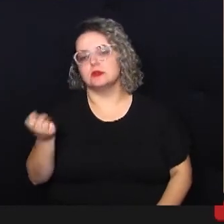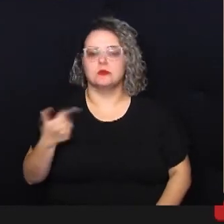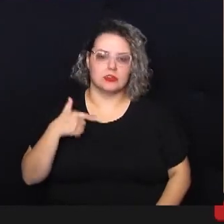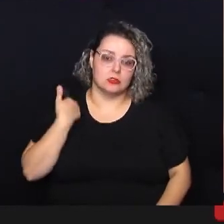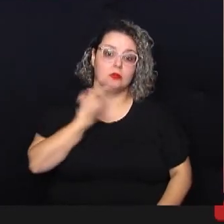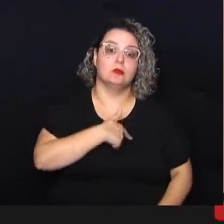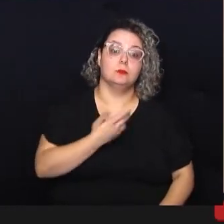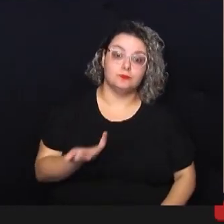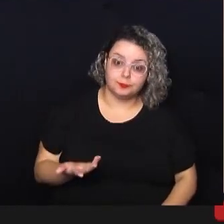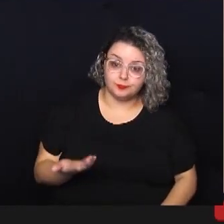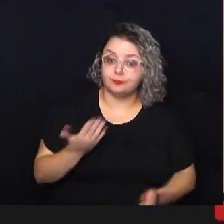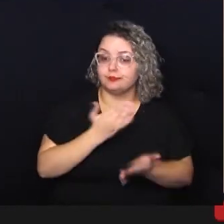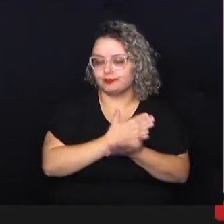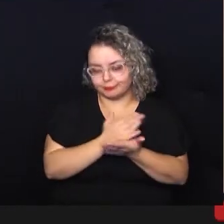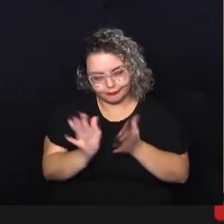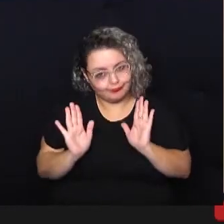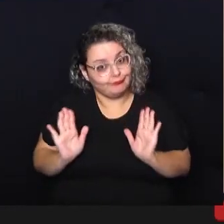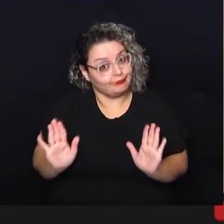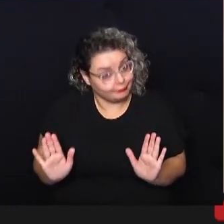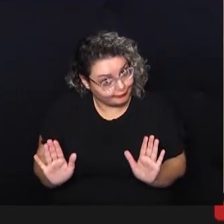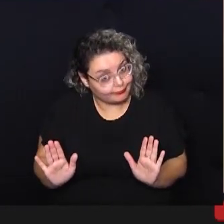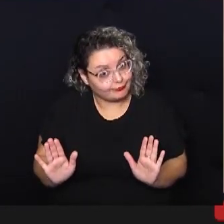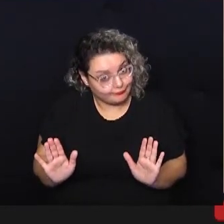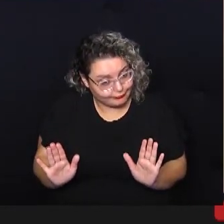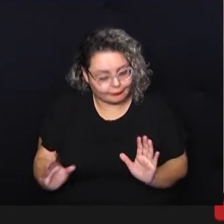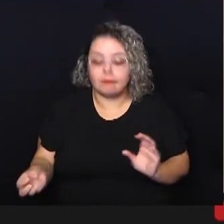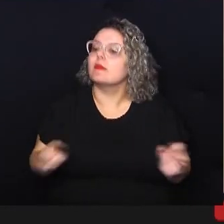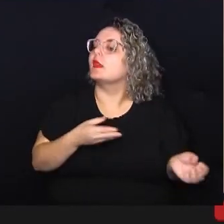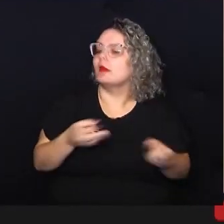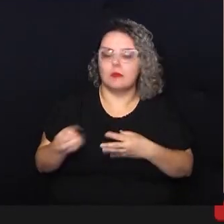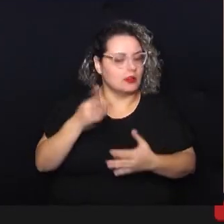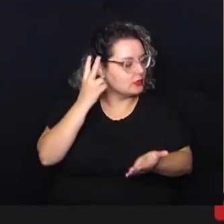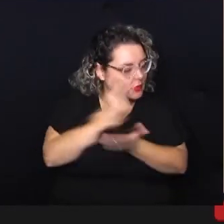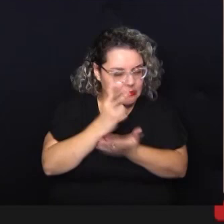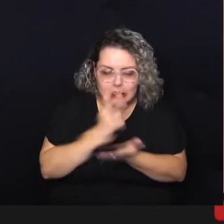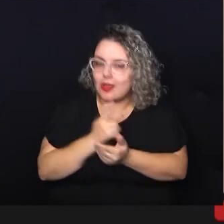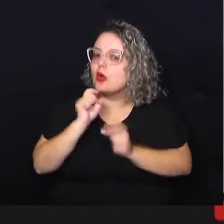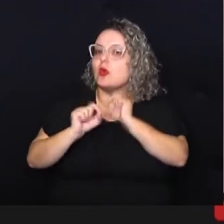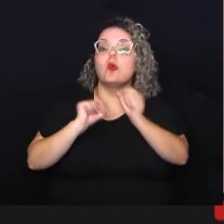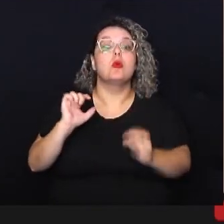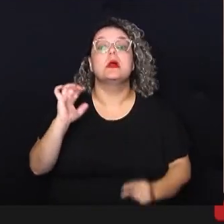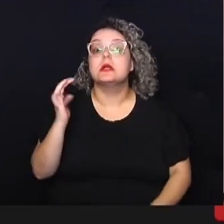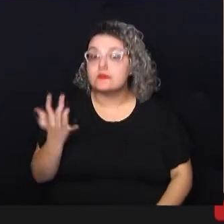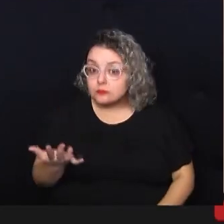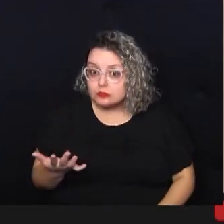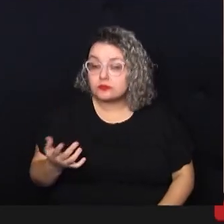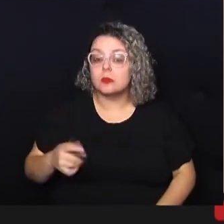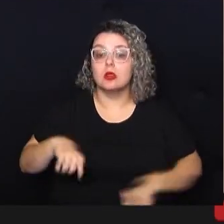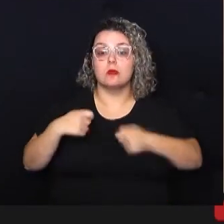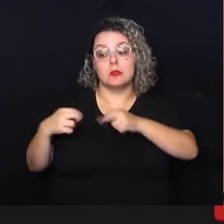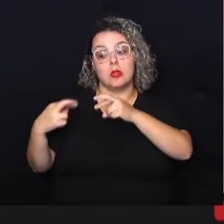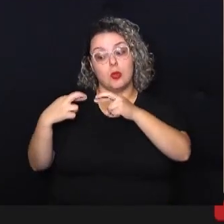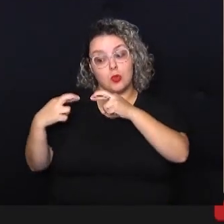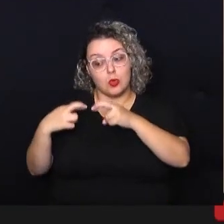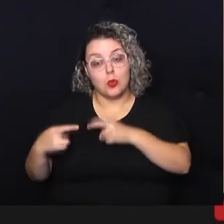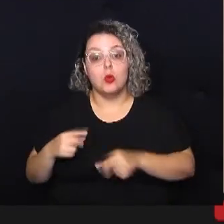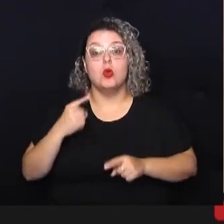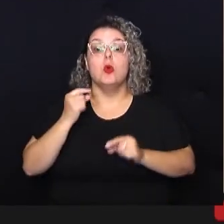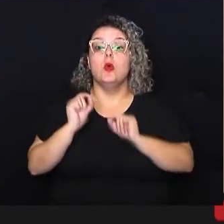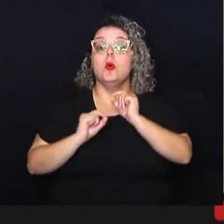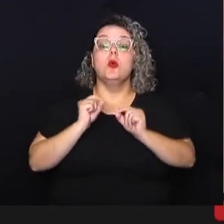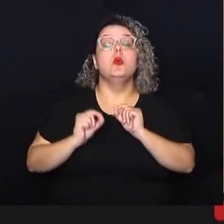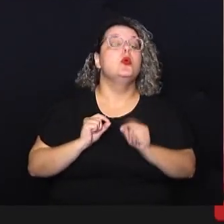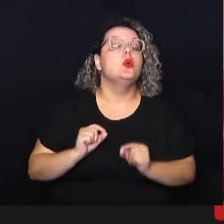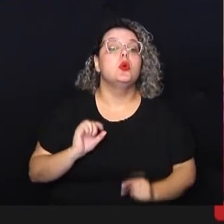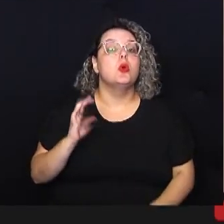Então, começa por aí. A gente tem que se atualizar, saber o que está acontecendo. a gente tem que supervisionar, porque o que acontece muito,